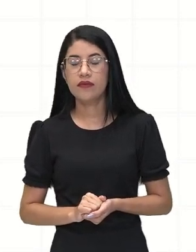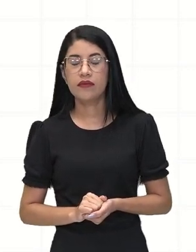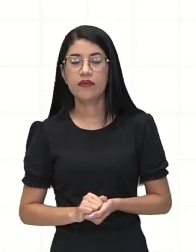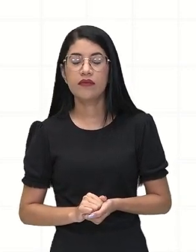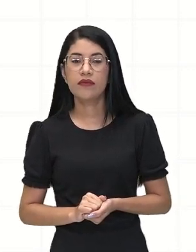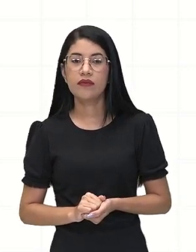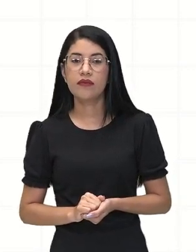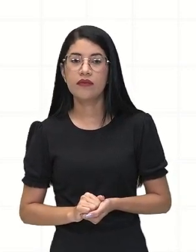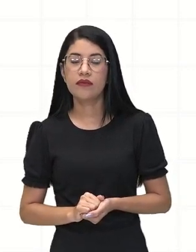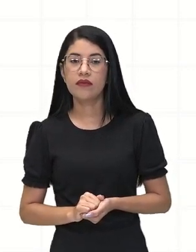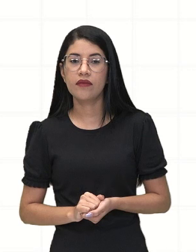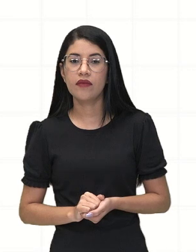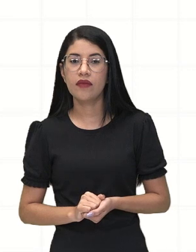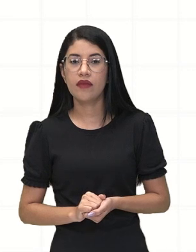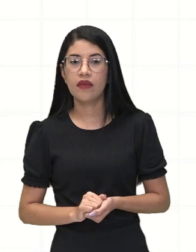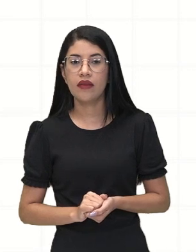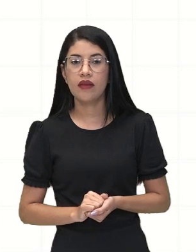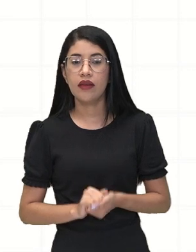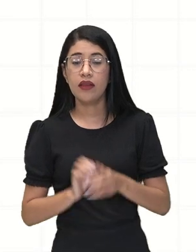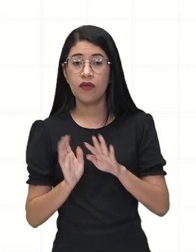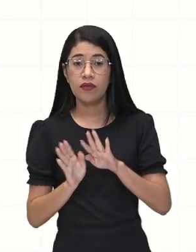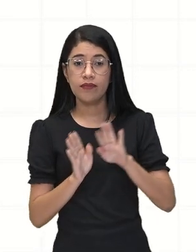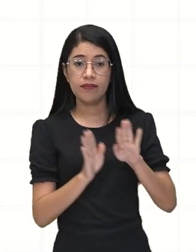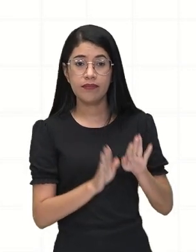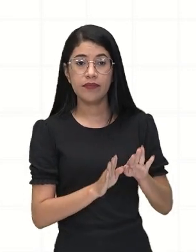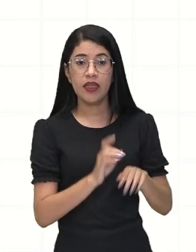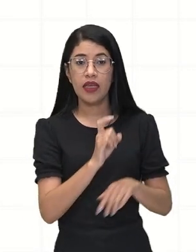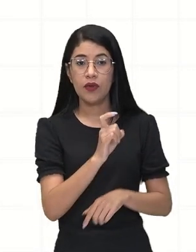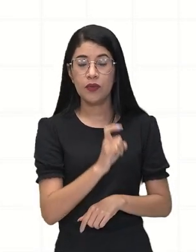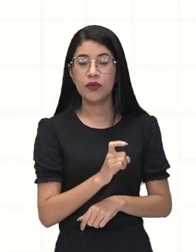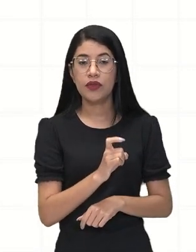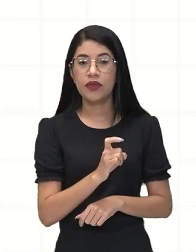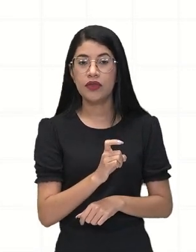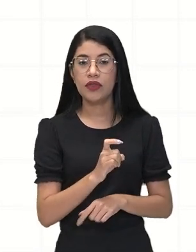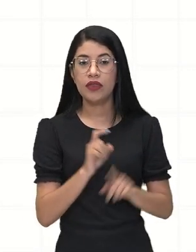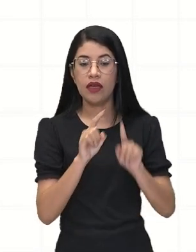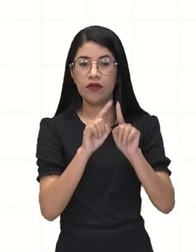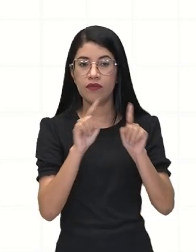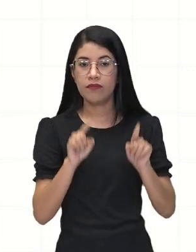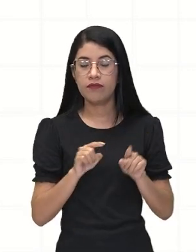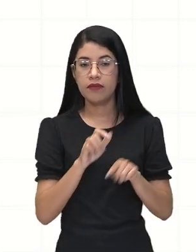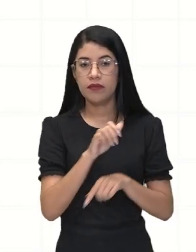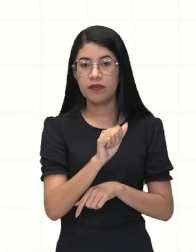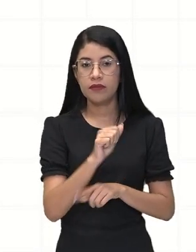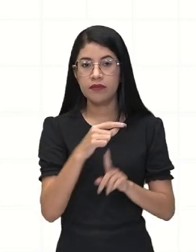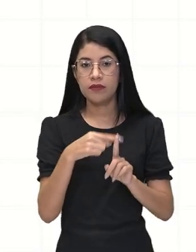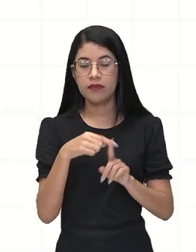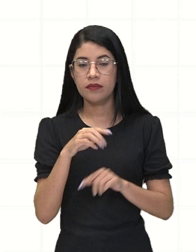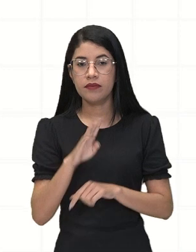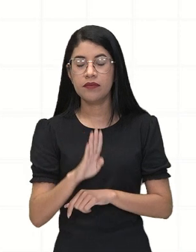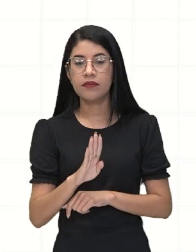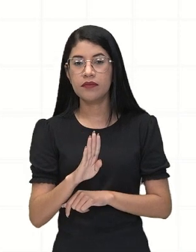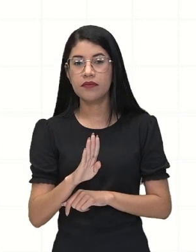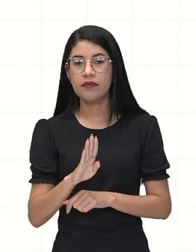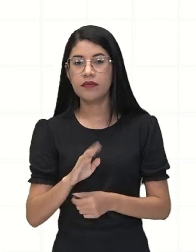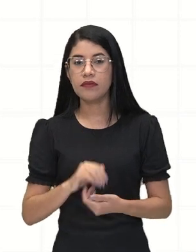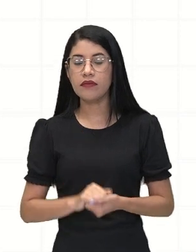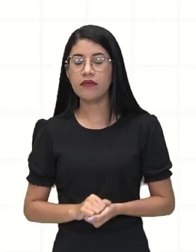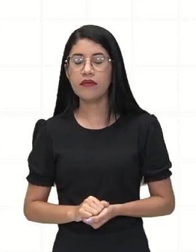esse fator em evidência. Então, colocando o X em evidência aqui, ó, nessa parcela, eu vou dividir